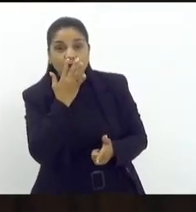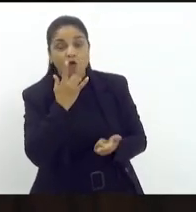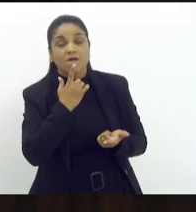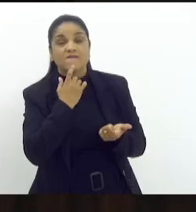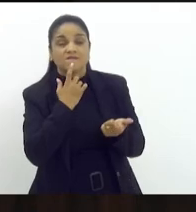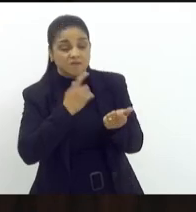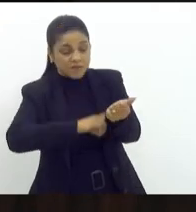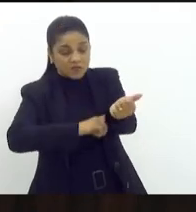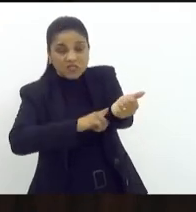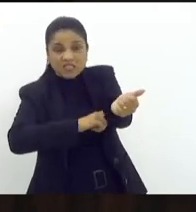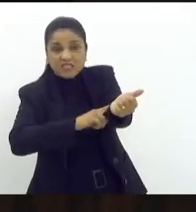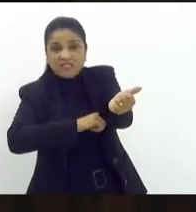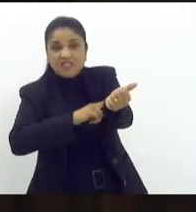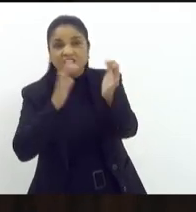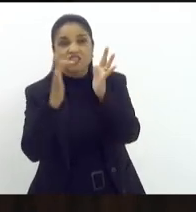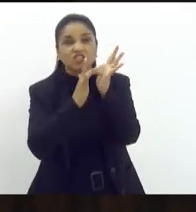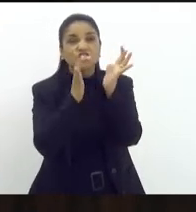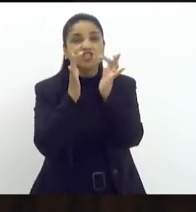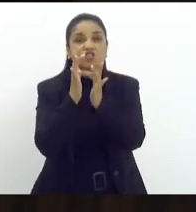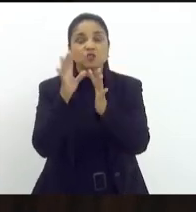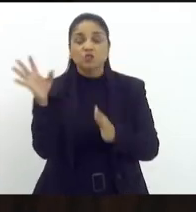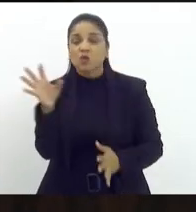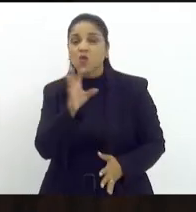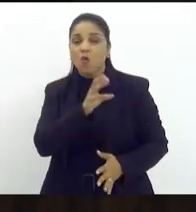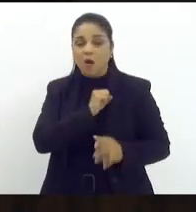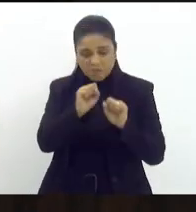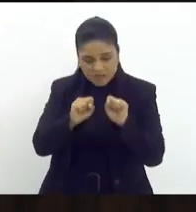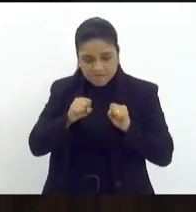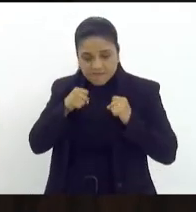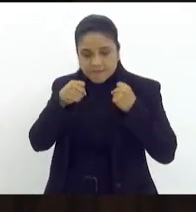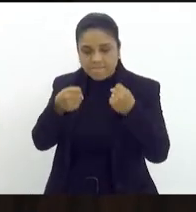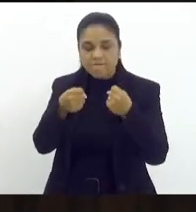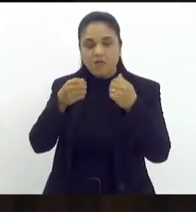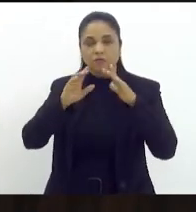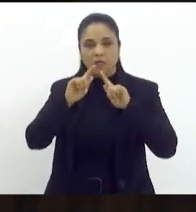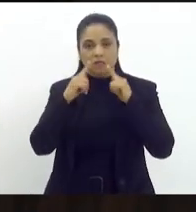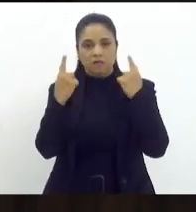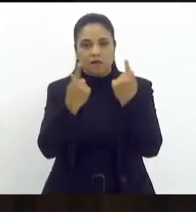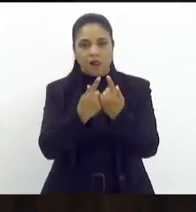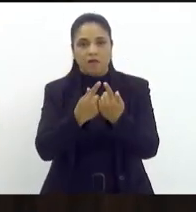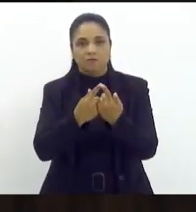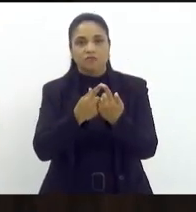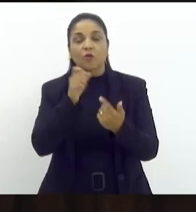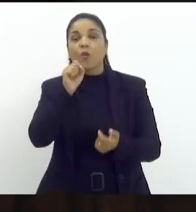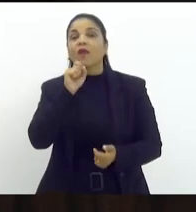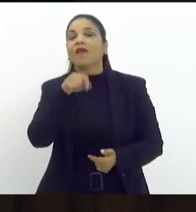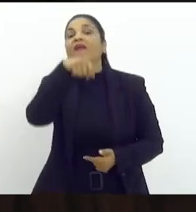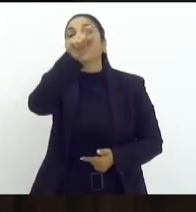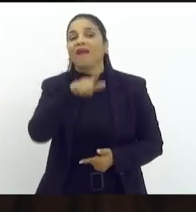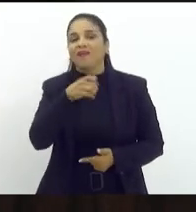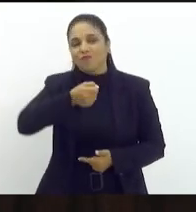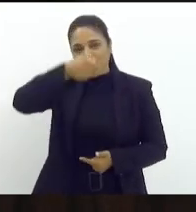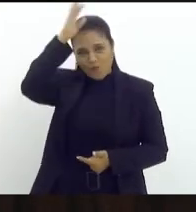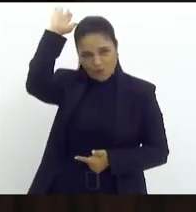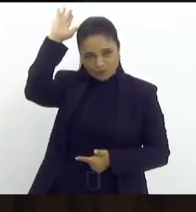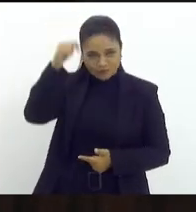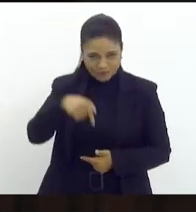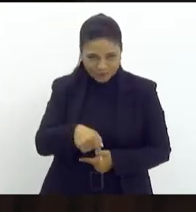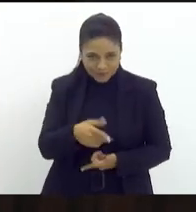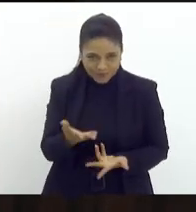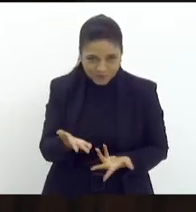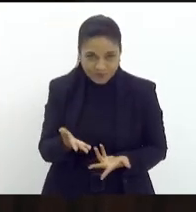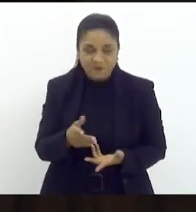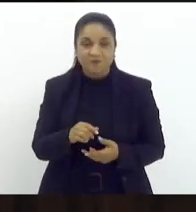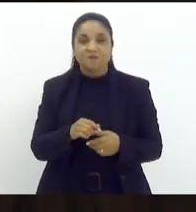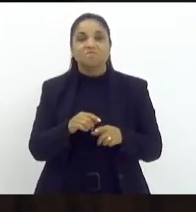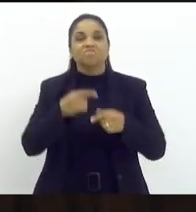representa o sangue de Jesus e a Corporação que eu mais amo e defendo nessa casa que é o corpo de bombeiros não havendo mais Quem Queira